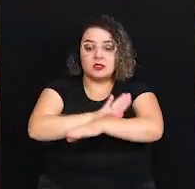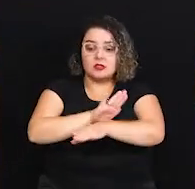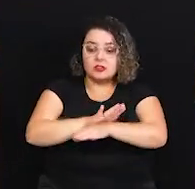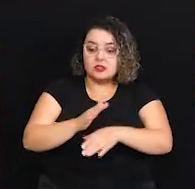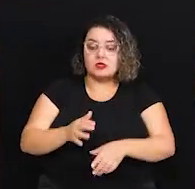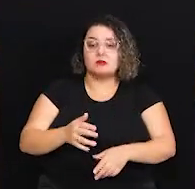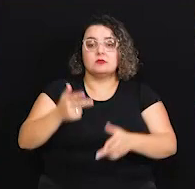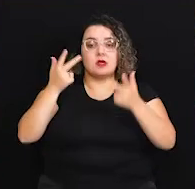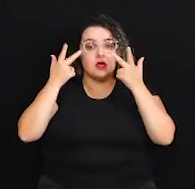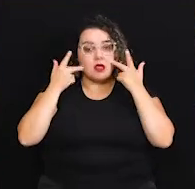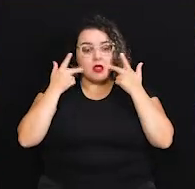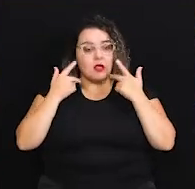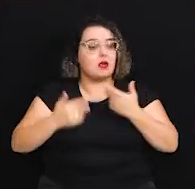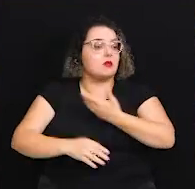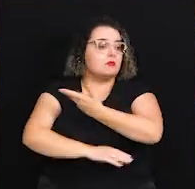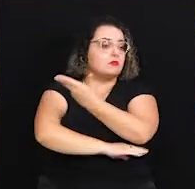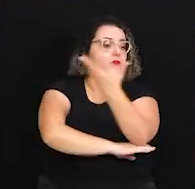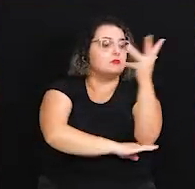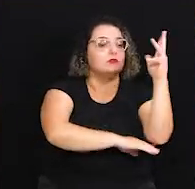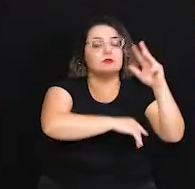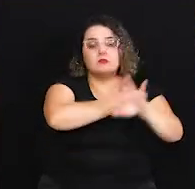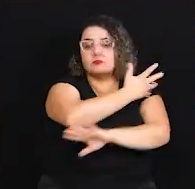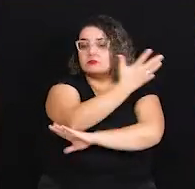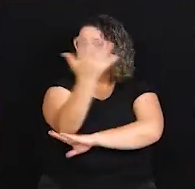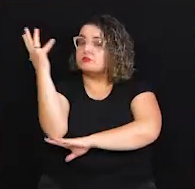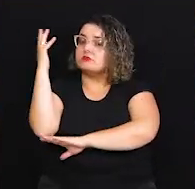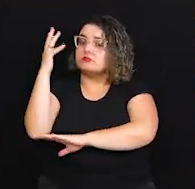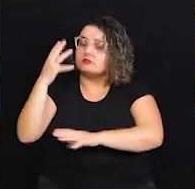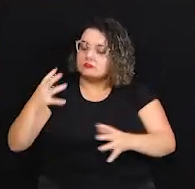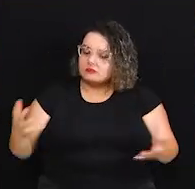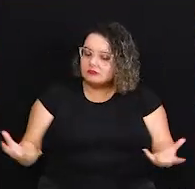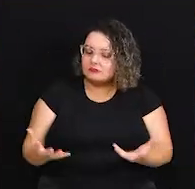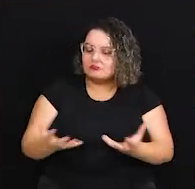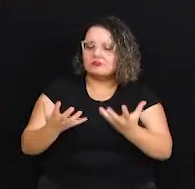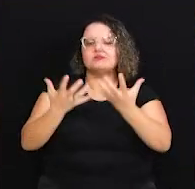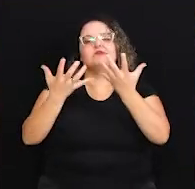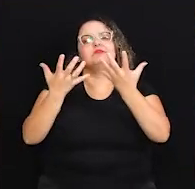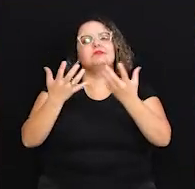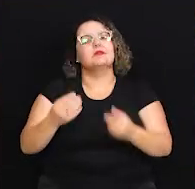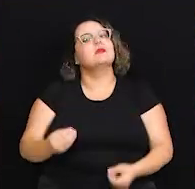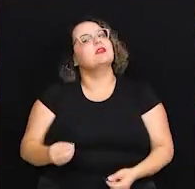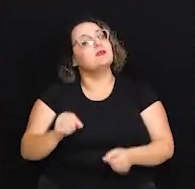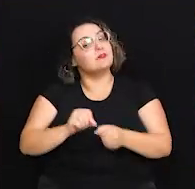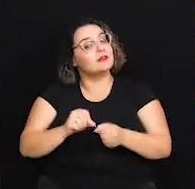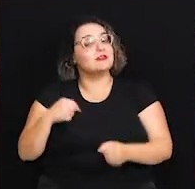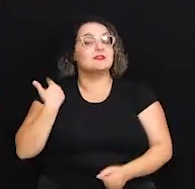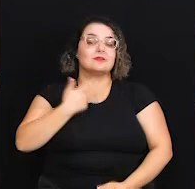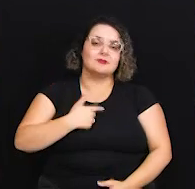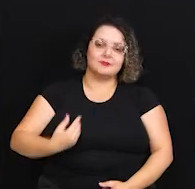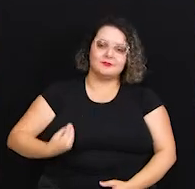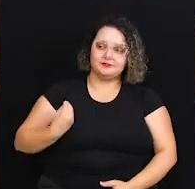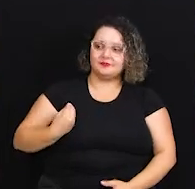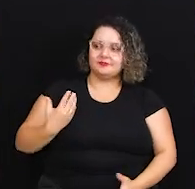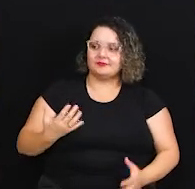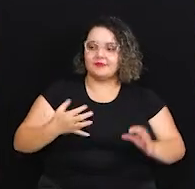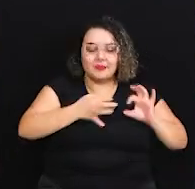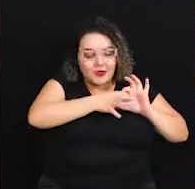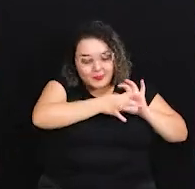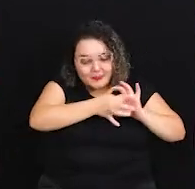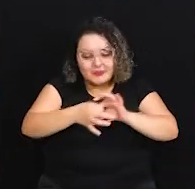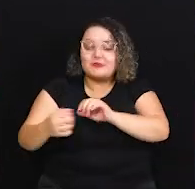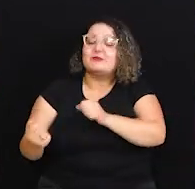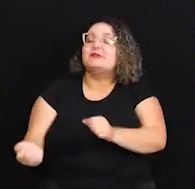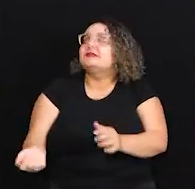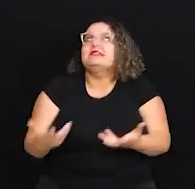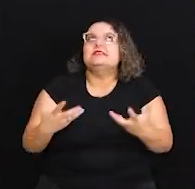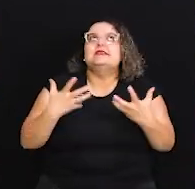que a natureza continue vivendo, ela continue pulsando e continue fazendo a gente viver. É um círculo vicioso do bem. Você